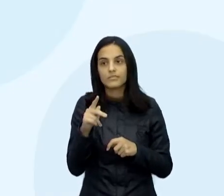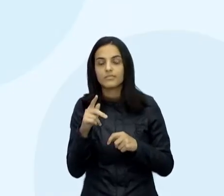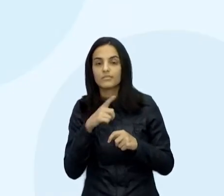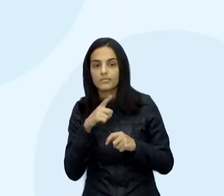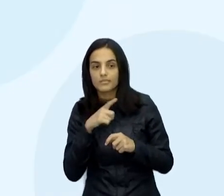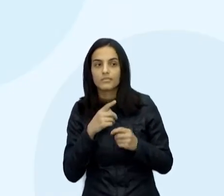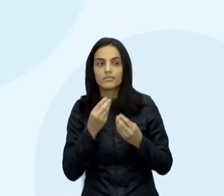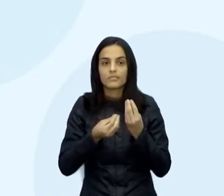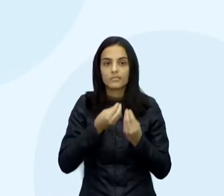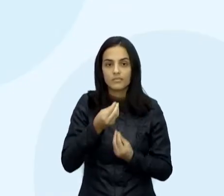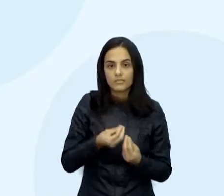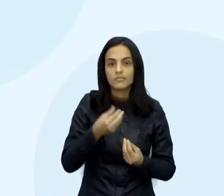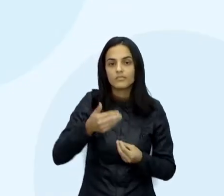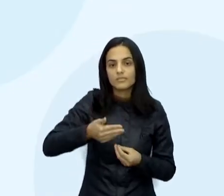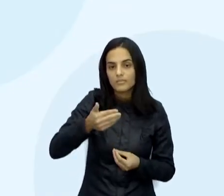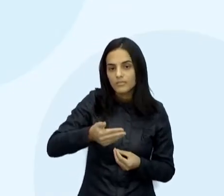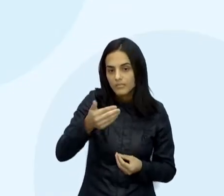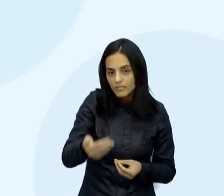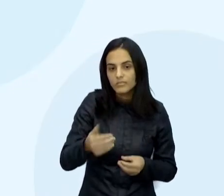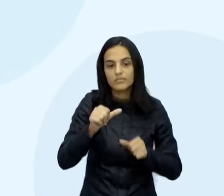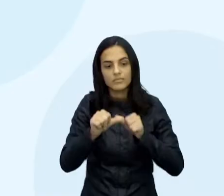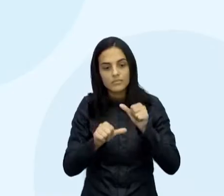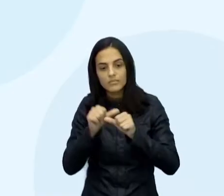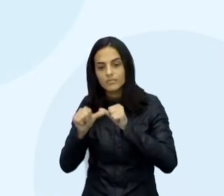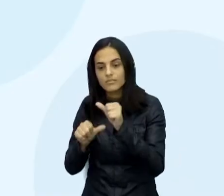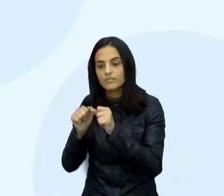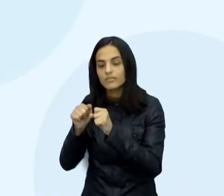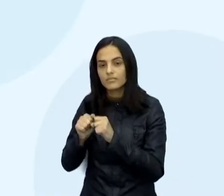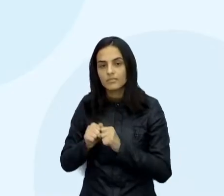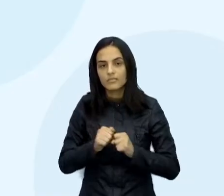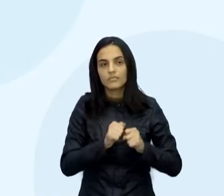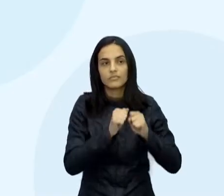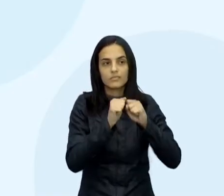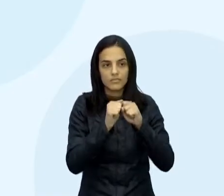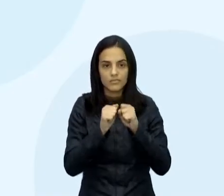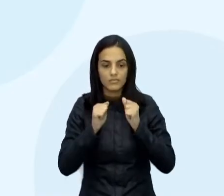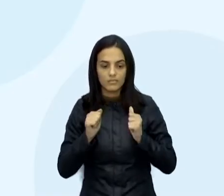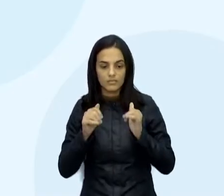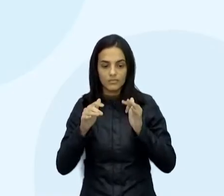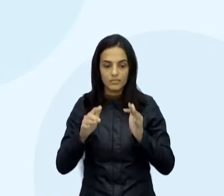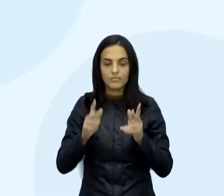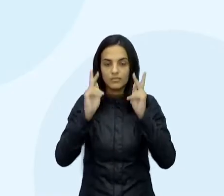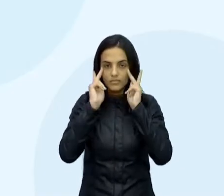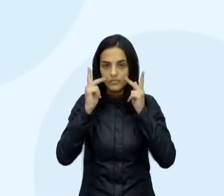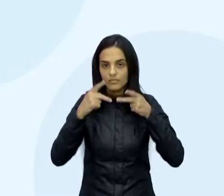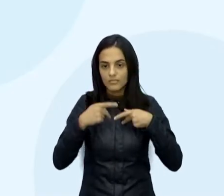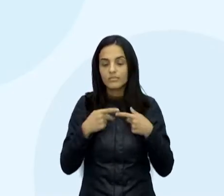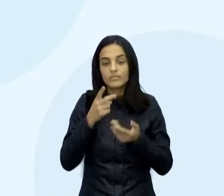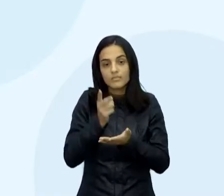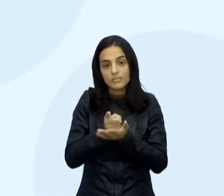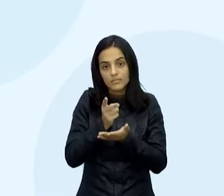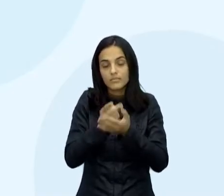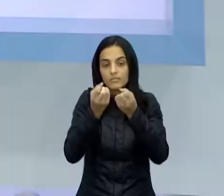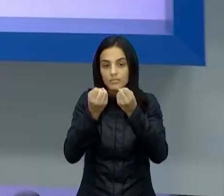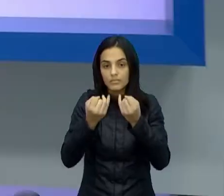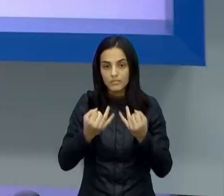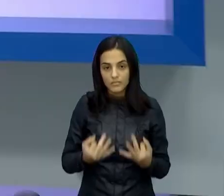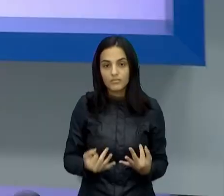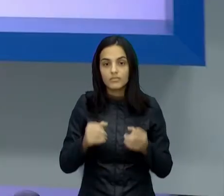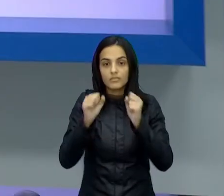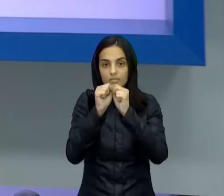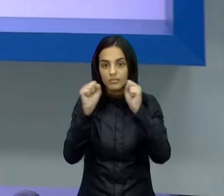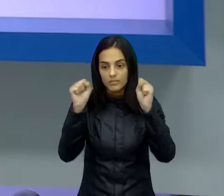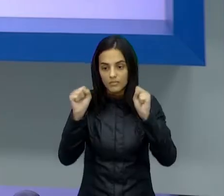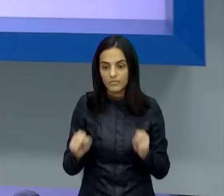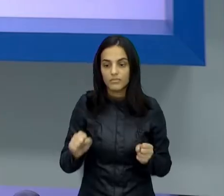funcionamento e as consequências das alterações realizadas pelas ações humanas, né? Então, sempre relatando aí que o